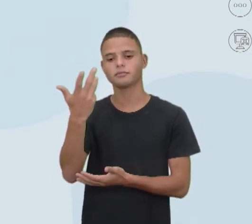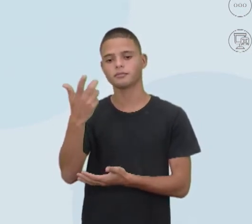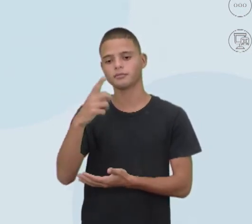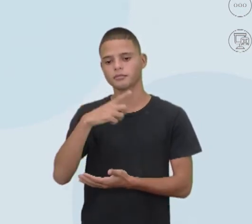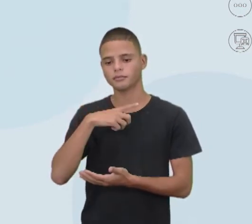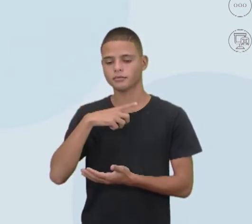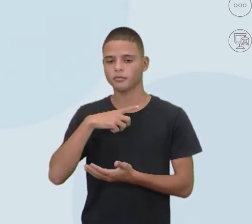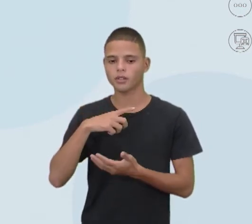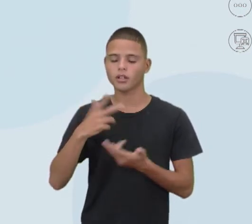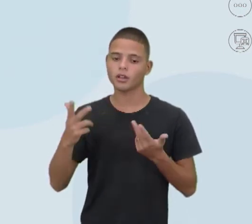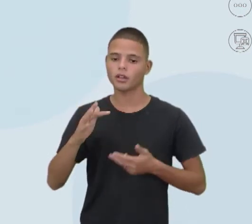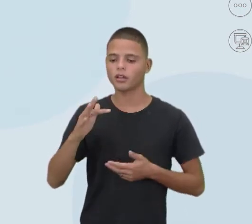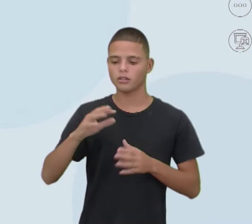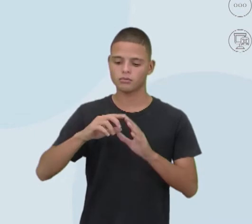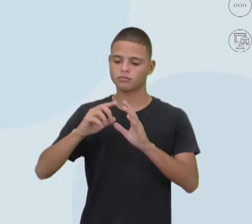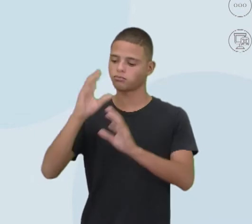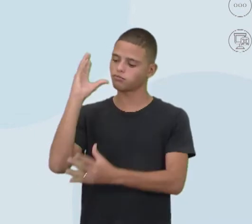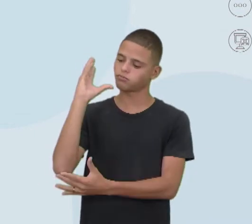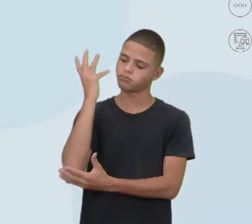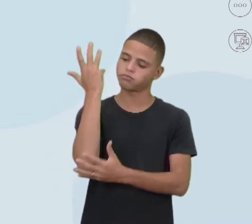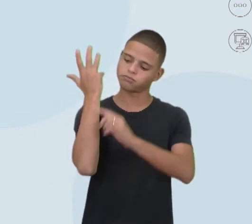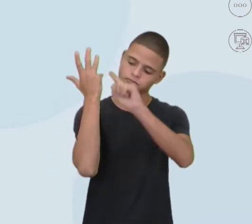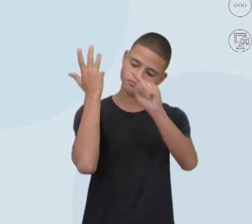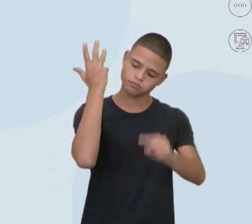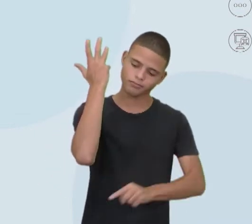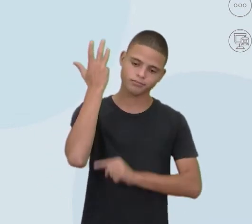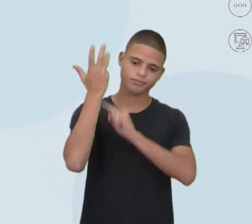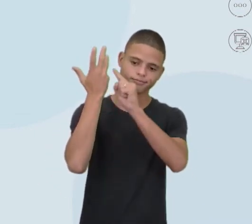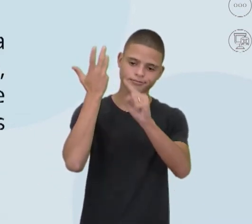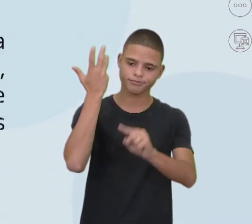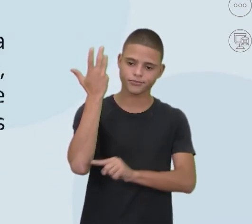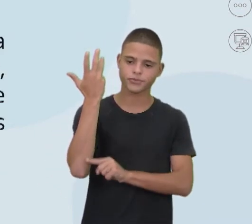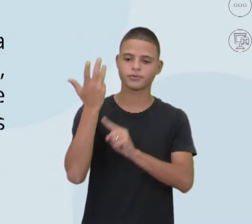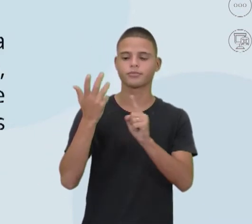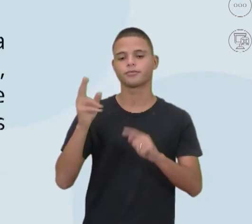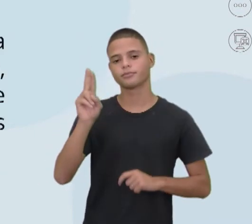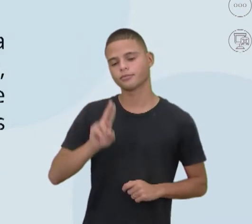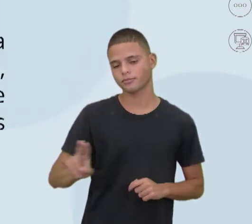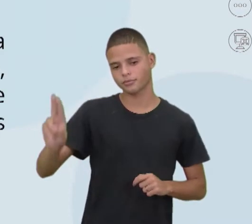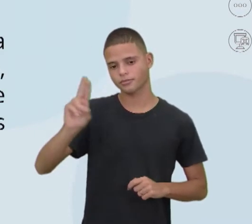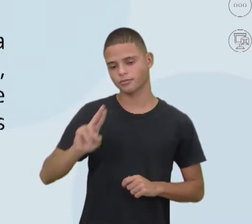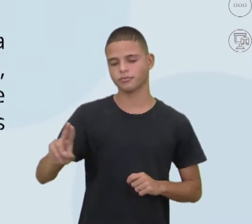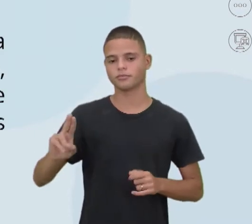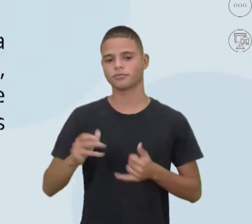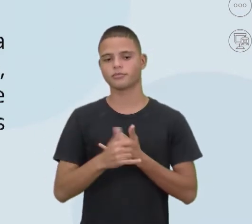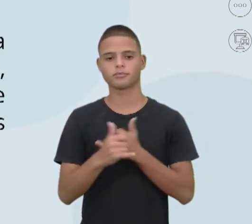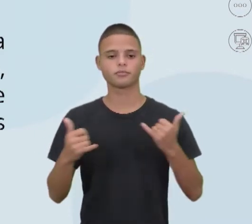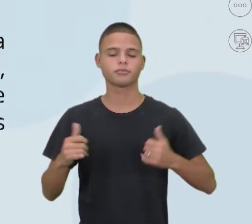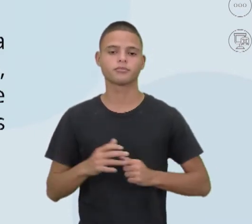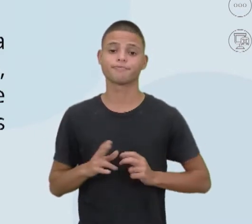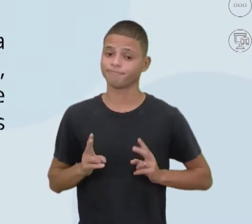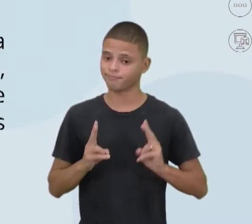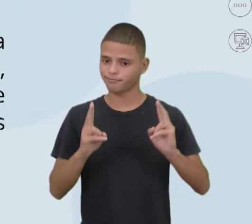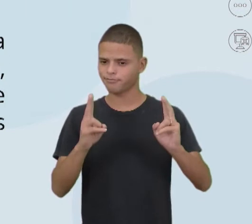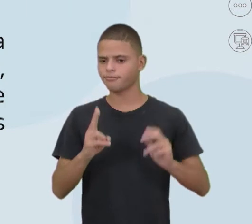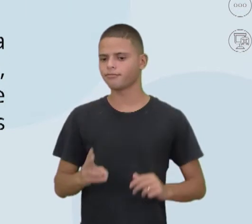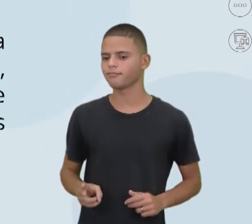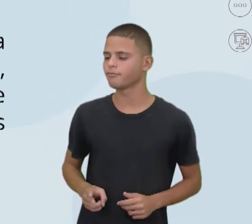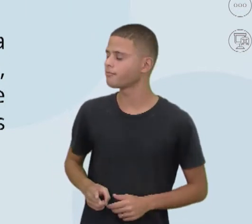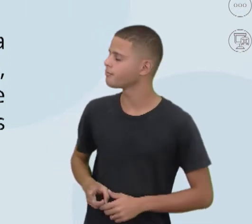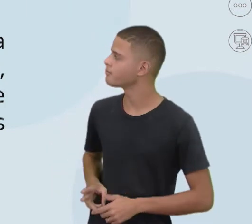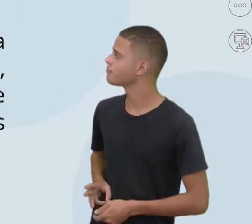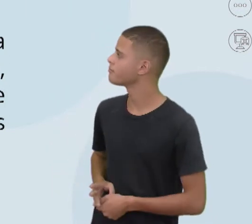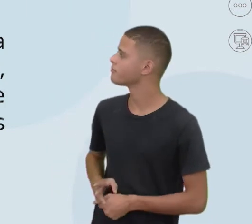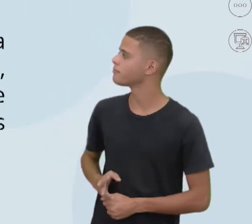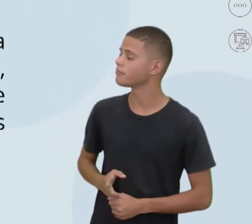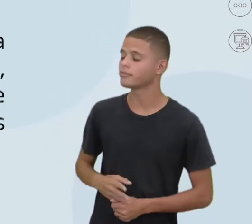faz fotossíntese, né? E são utilizados aí para produção de energia. Então, continuando aí nessa linha